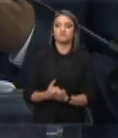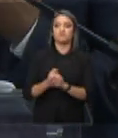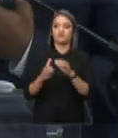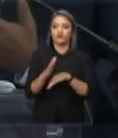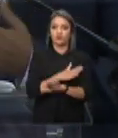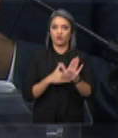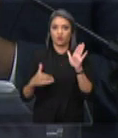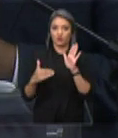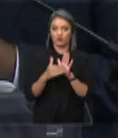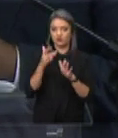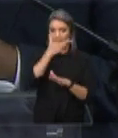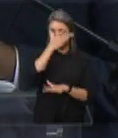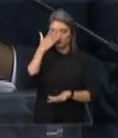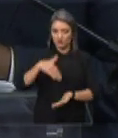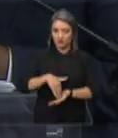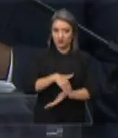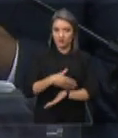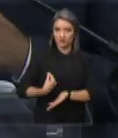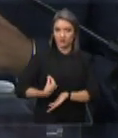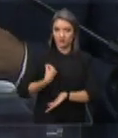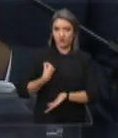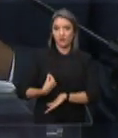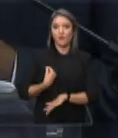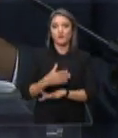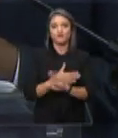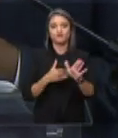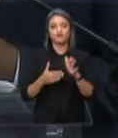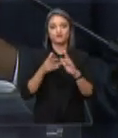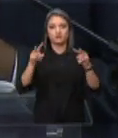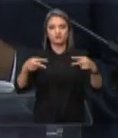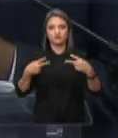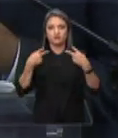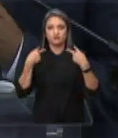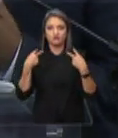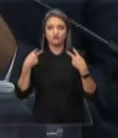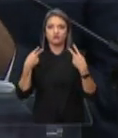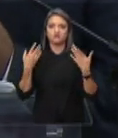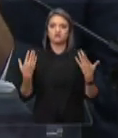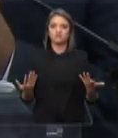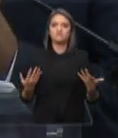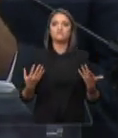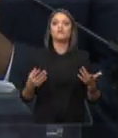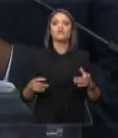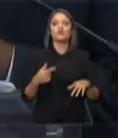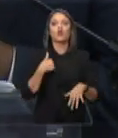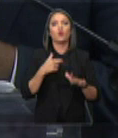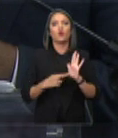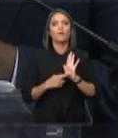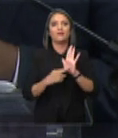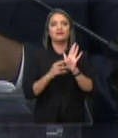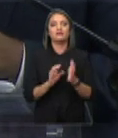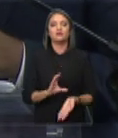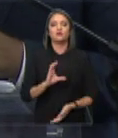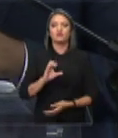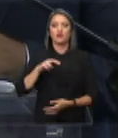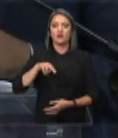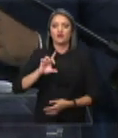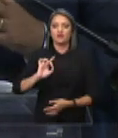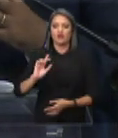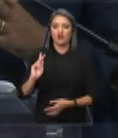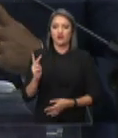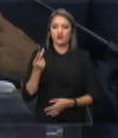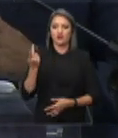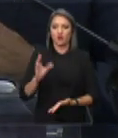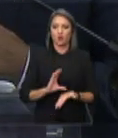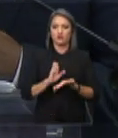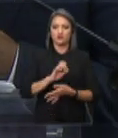todas as pessoas que estão aqui nos ouvindo e nos vendo vem representando Conselho Nacional de direitos humanos esse conselho